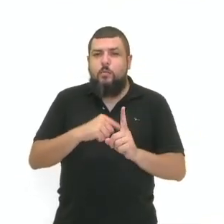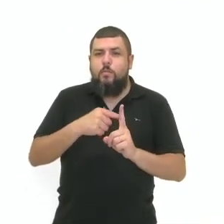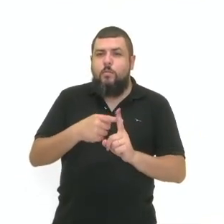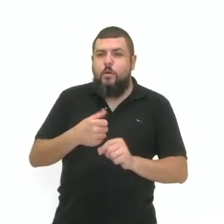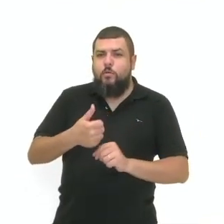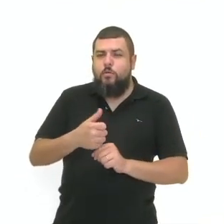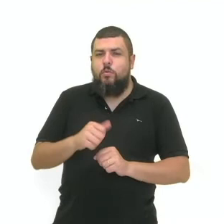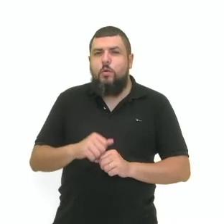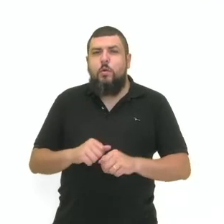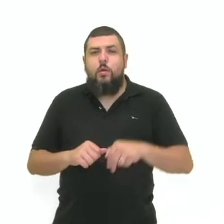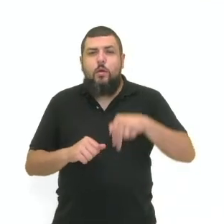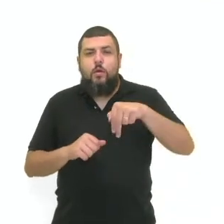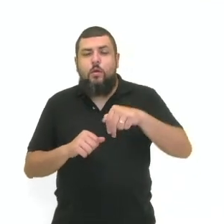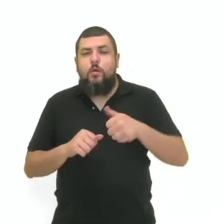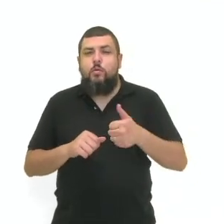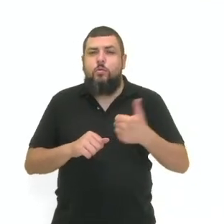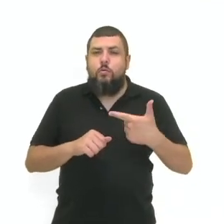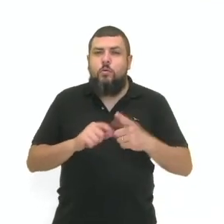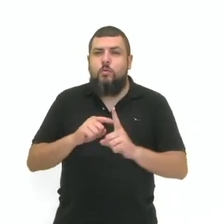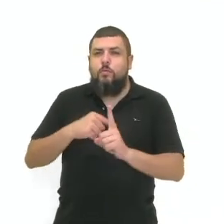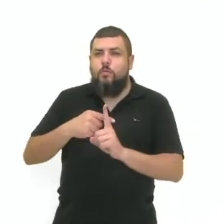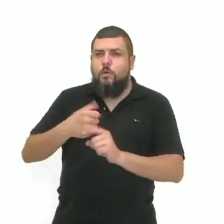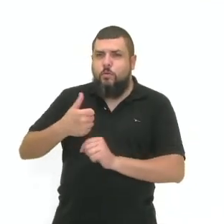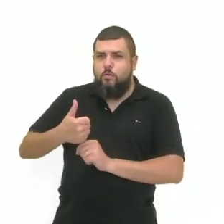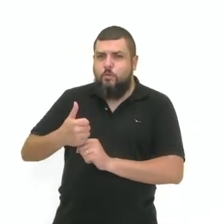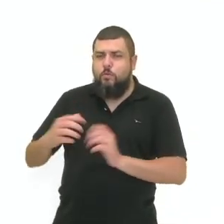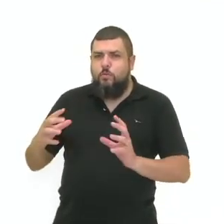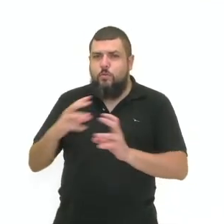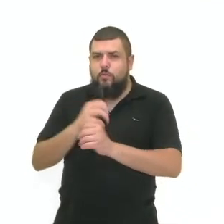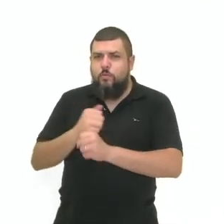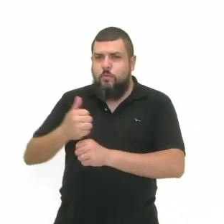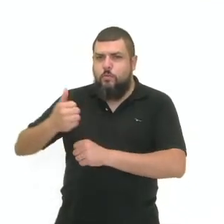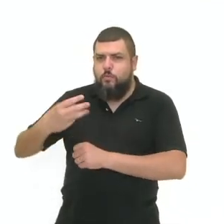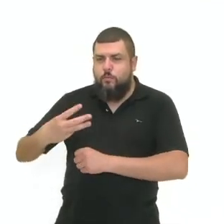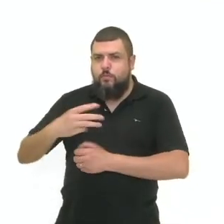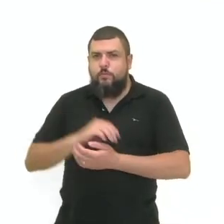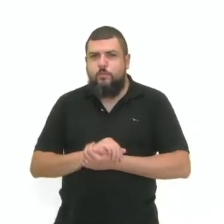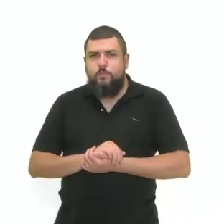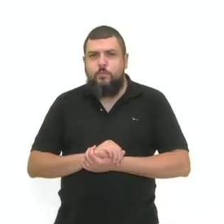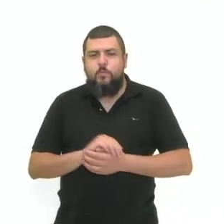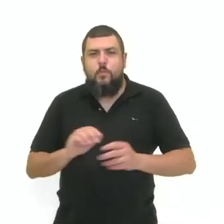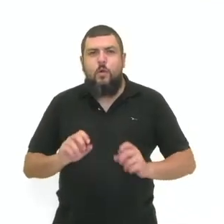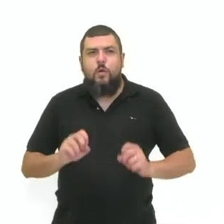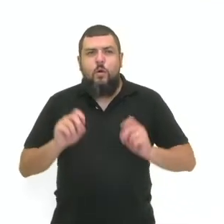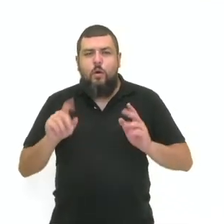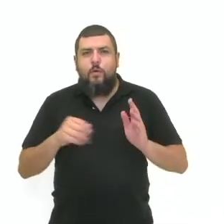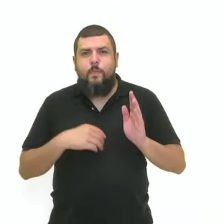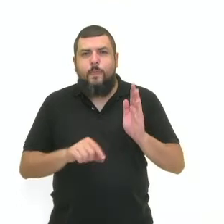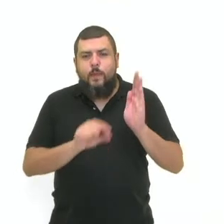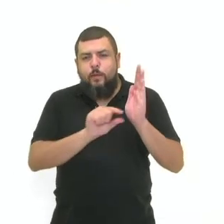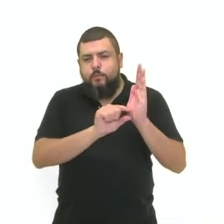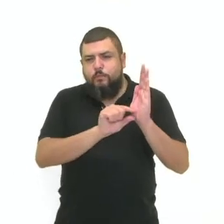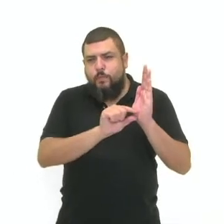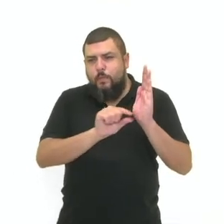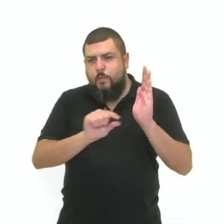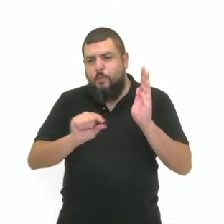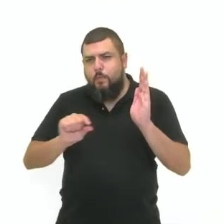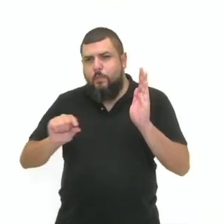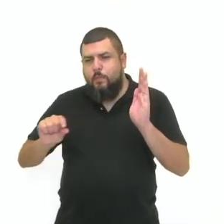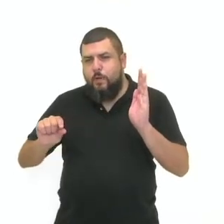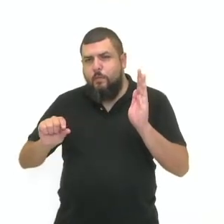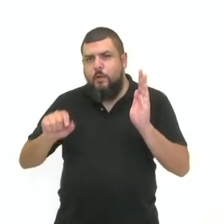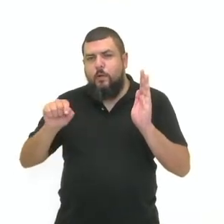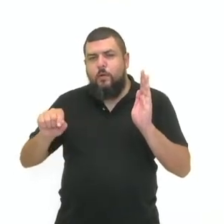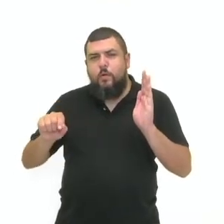tranquila essa propriedade. E na quinta, a soma dos elementos de uma linha será igual a 2 elevado